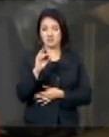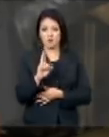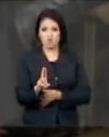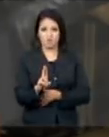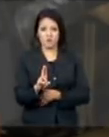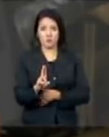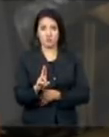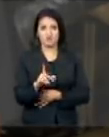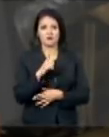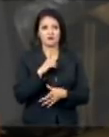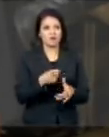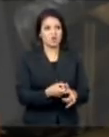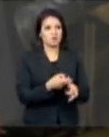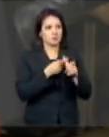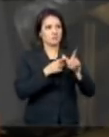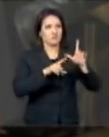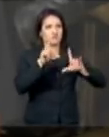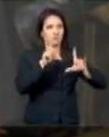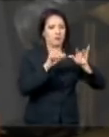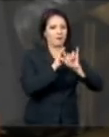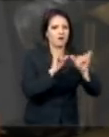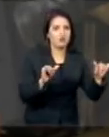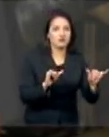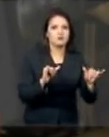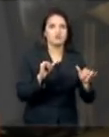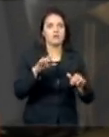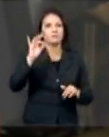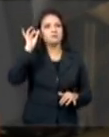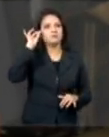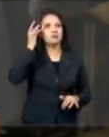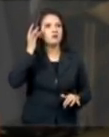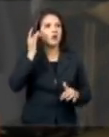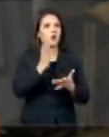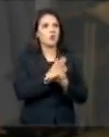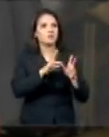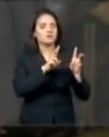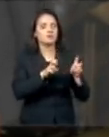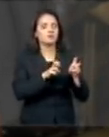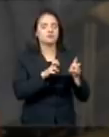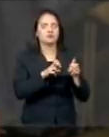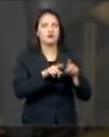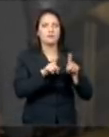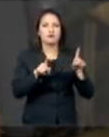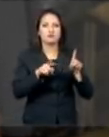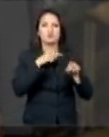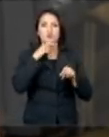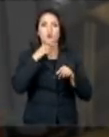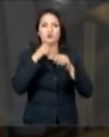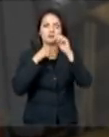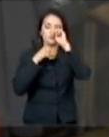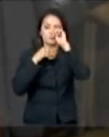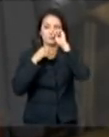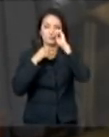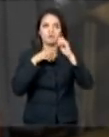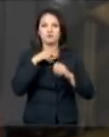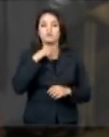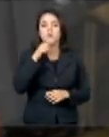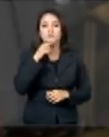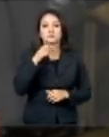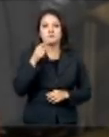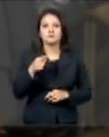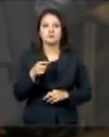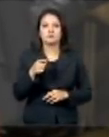suspende propaganda que é rápido em determinados aspectos não consiga e não consiga